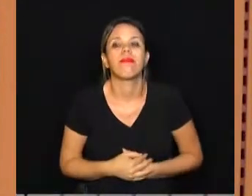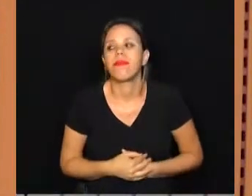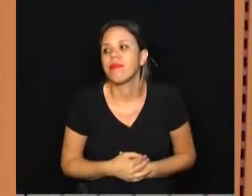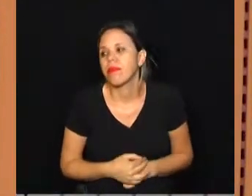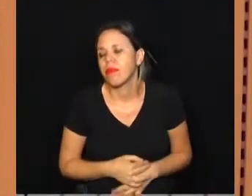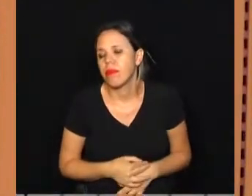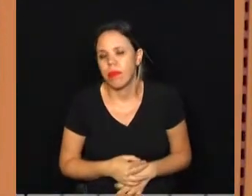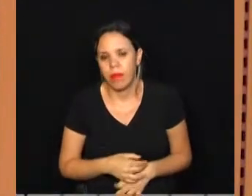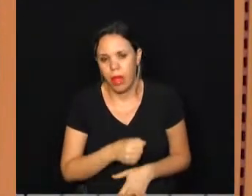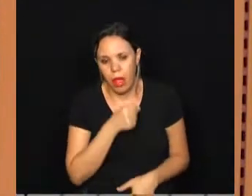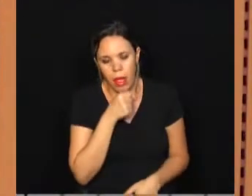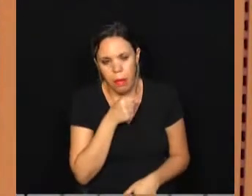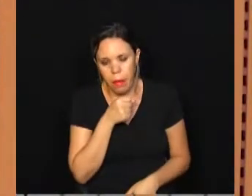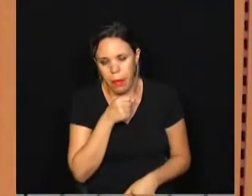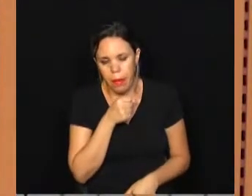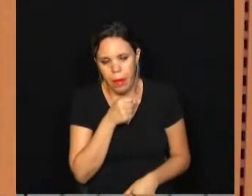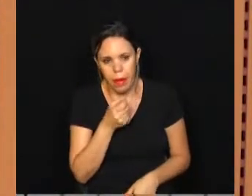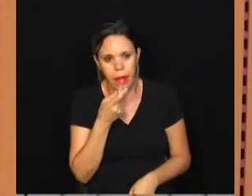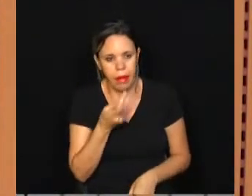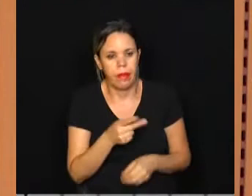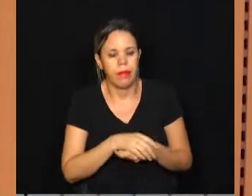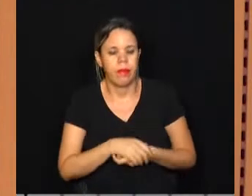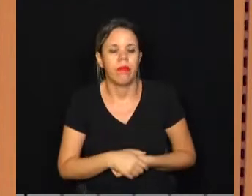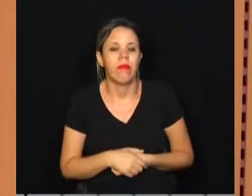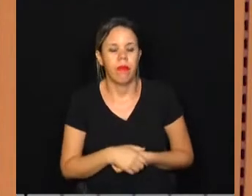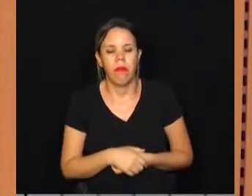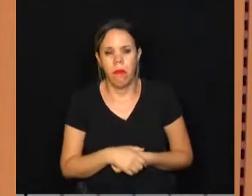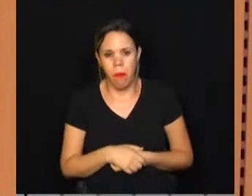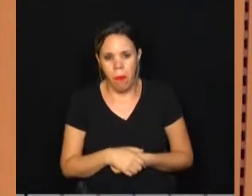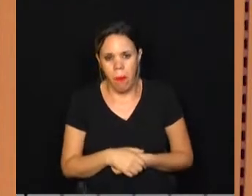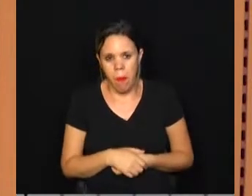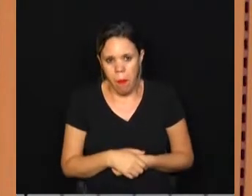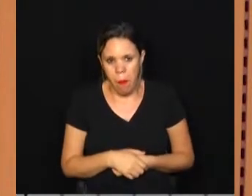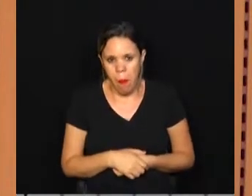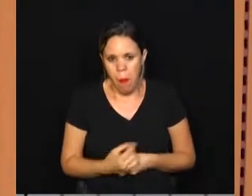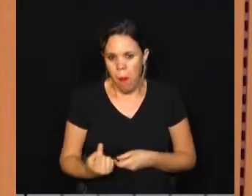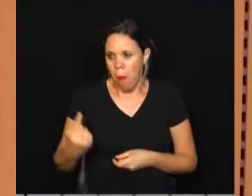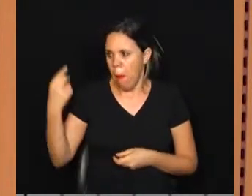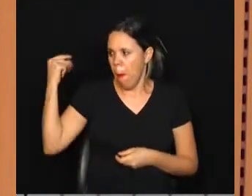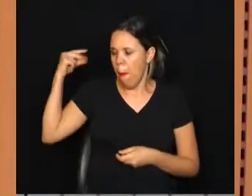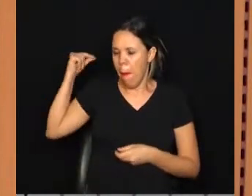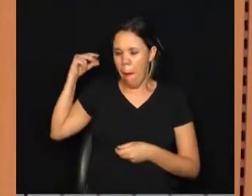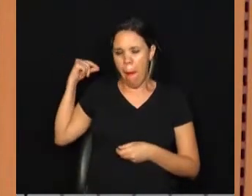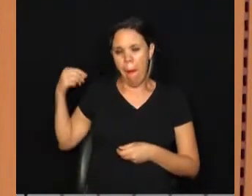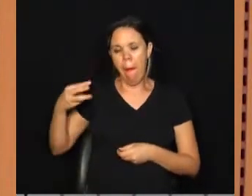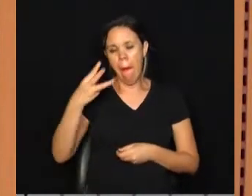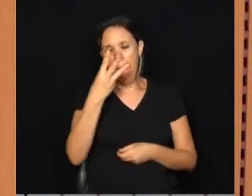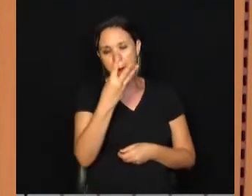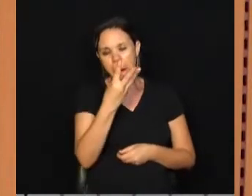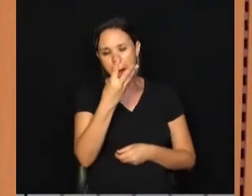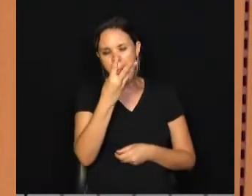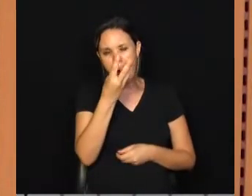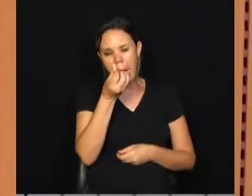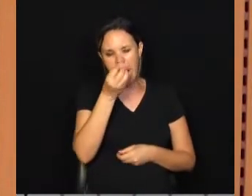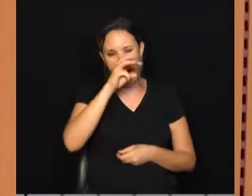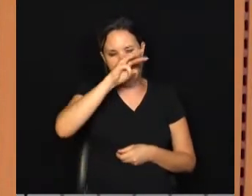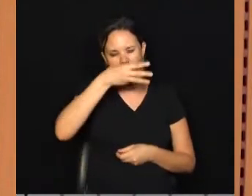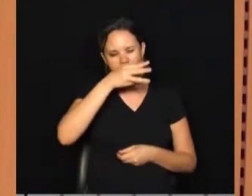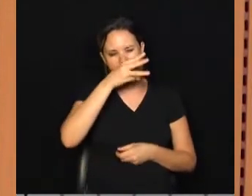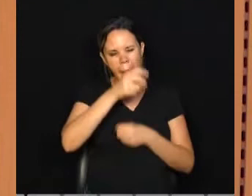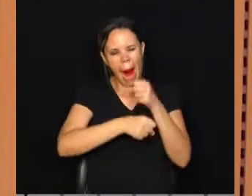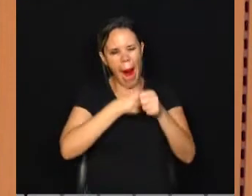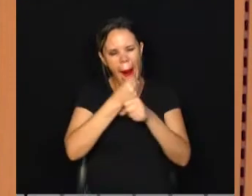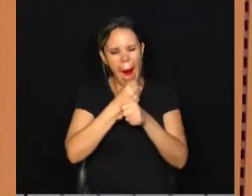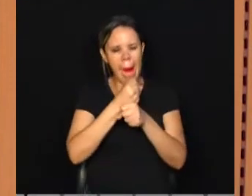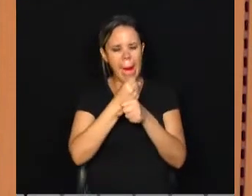dessa reportagem, que diz o seguinte, que, à época, os 36 milhões anuais